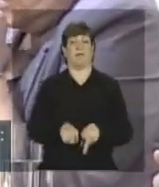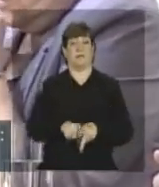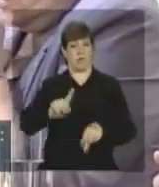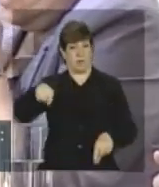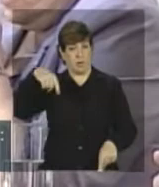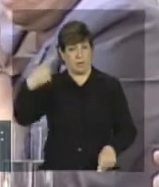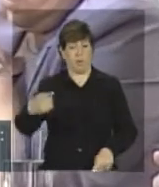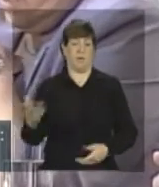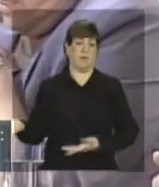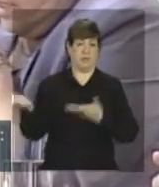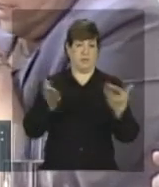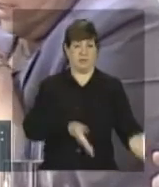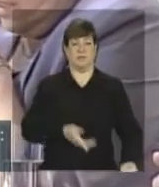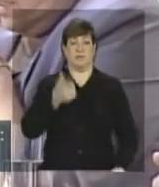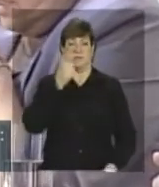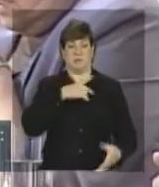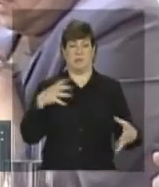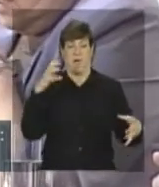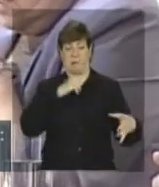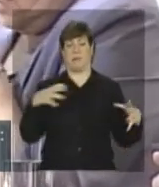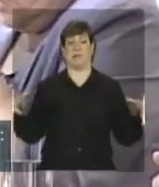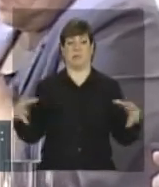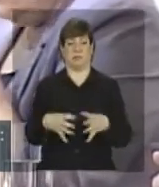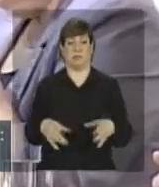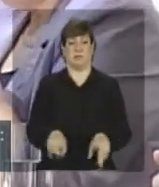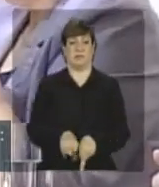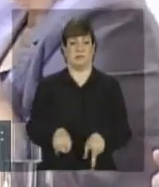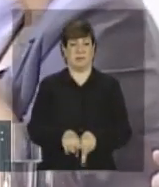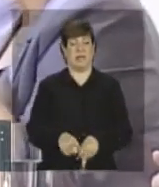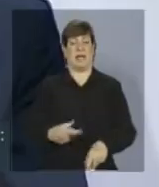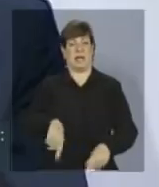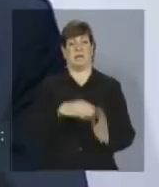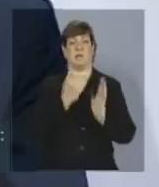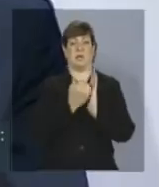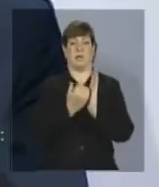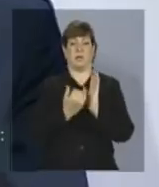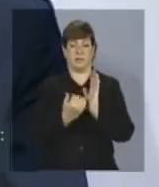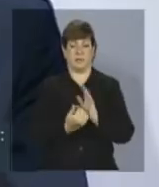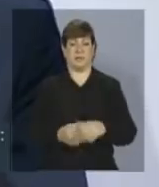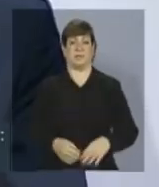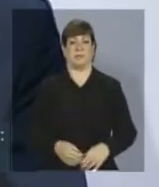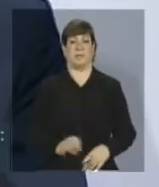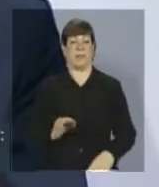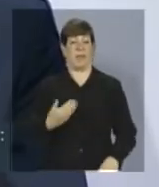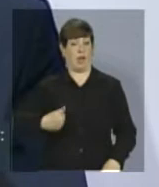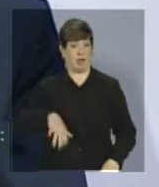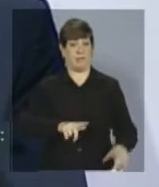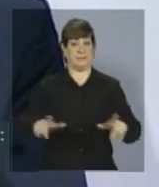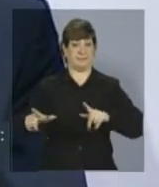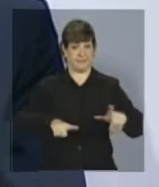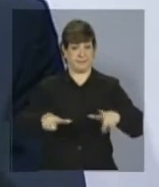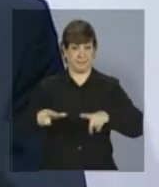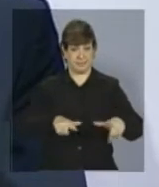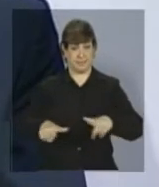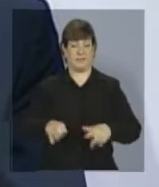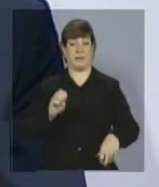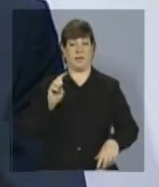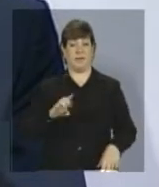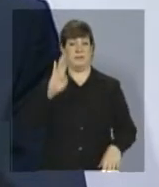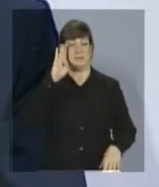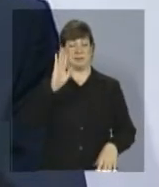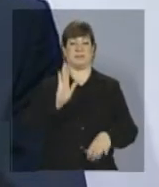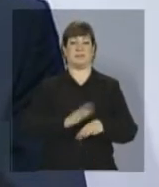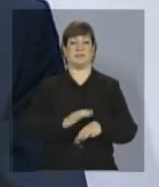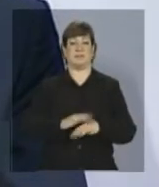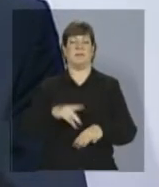possam rapidamente estar inclusos nesse programa. A nossa atuação é uma atuação sob a